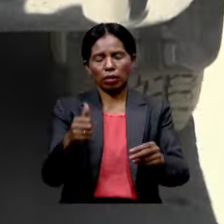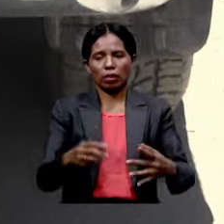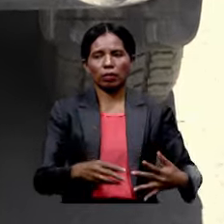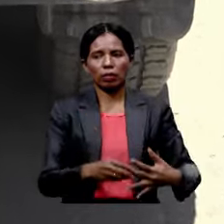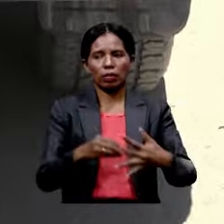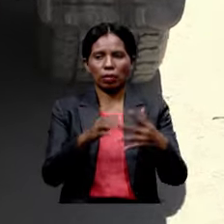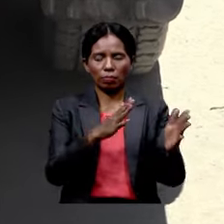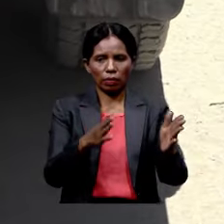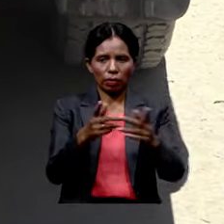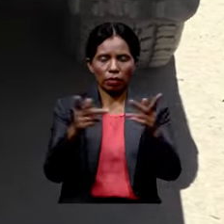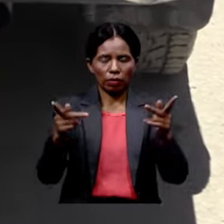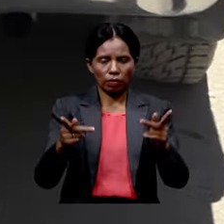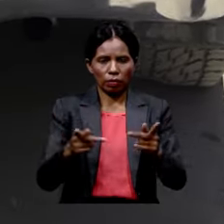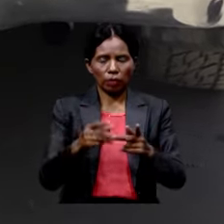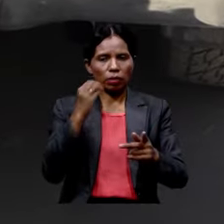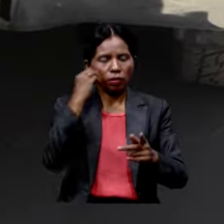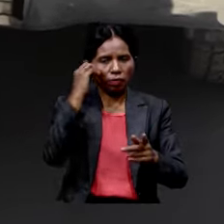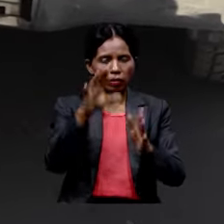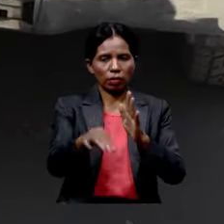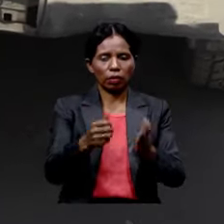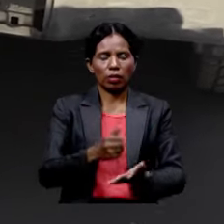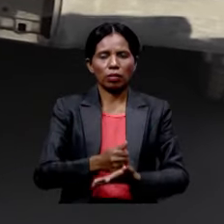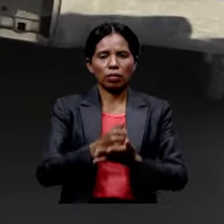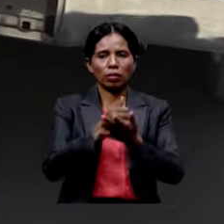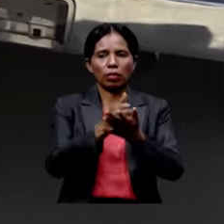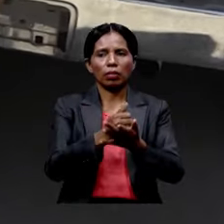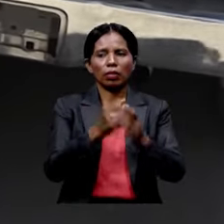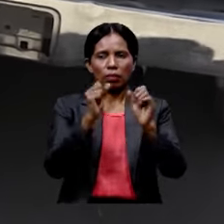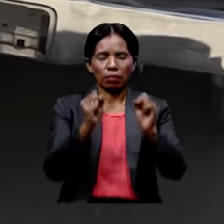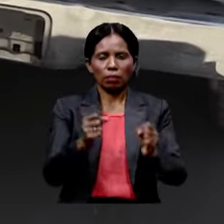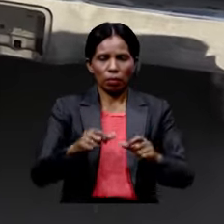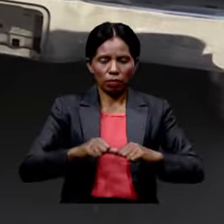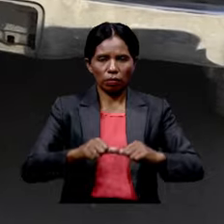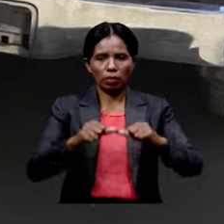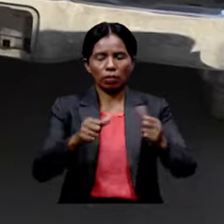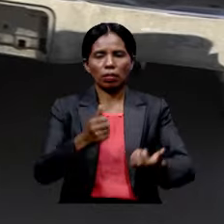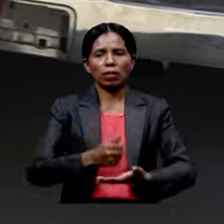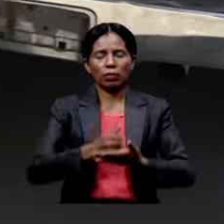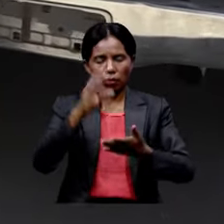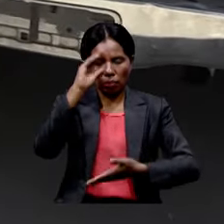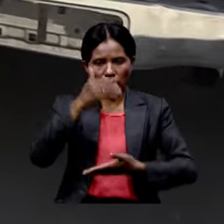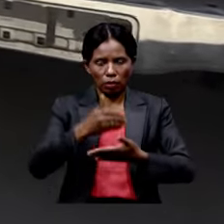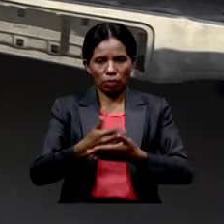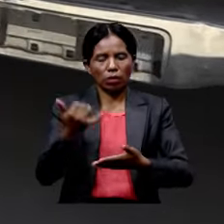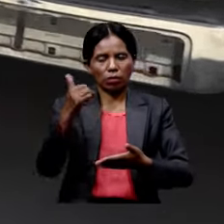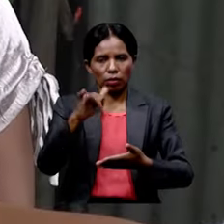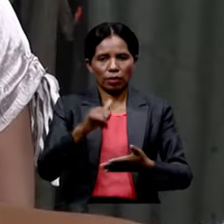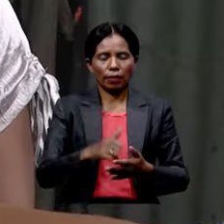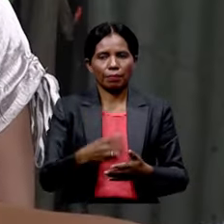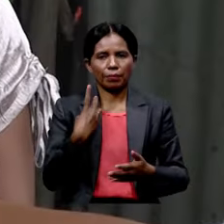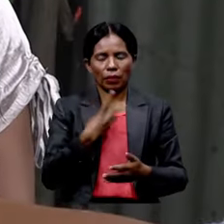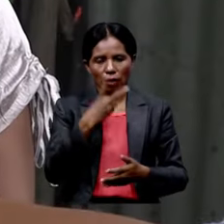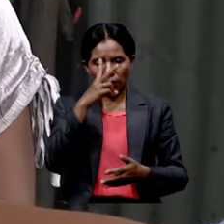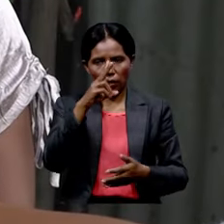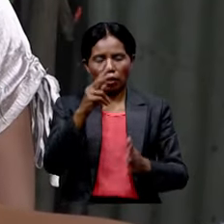especialmente prepara condição ba Florinda, ato retan tratamento saúde, no ne, bele continua tal matam banyuan de Gracio. A mi acompanha